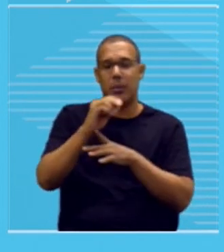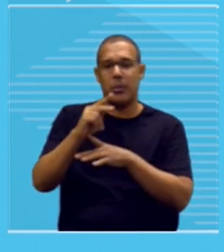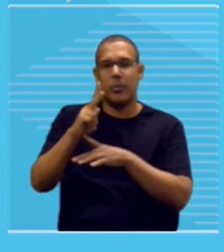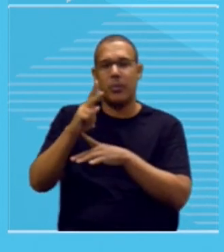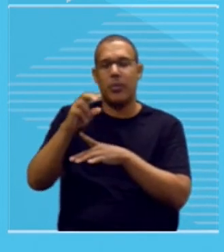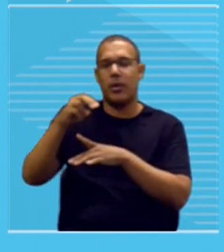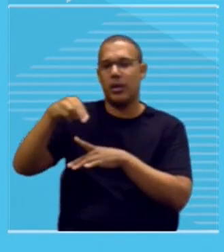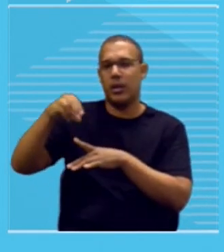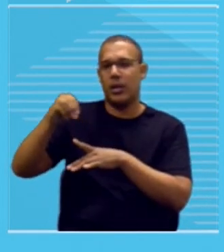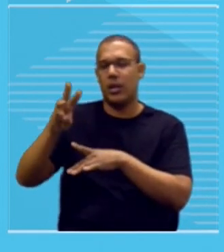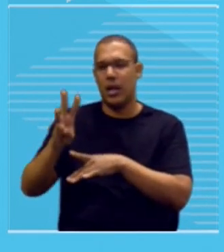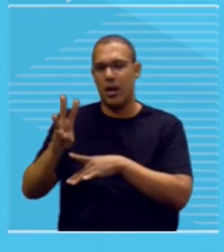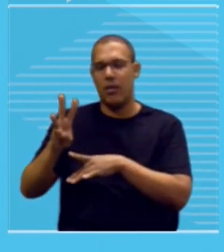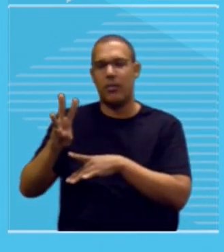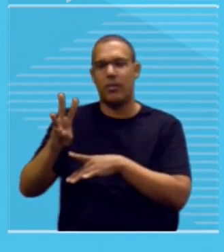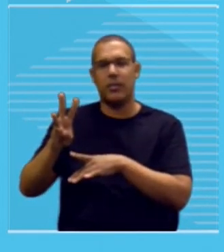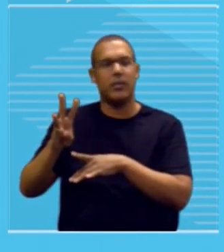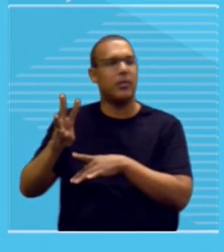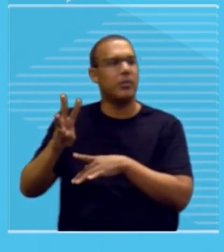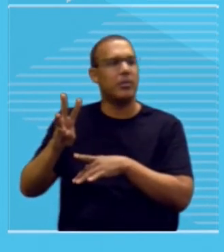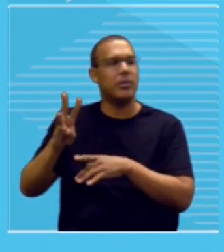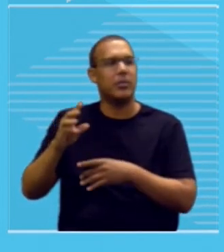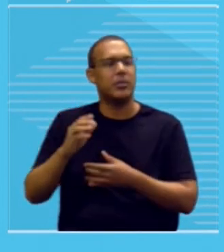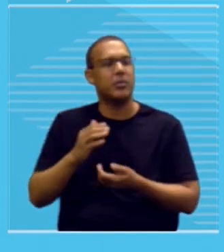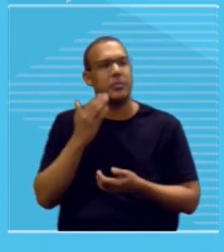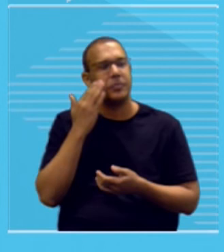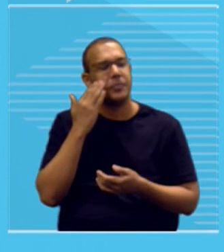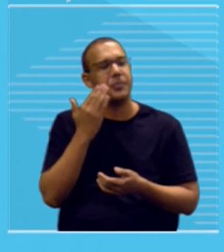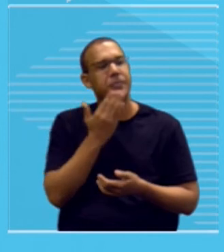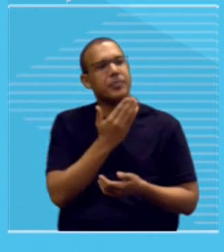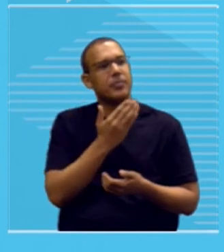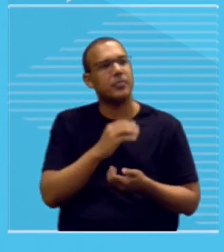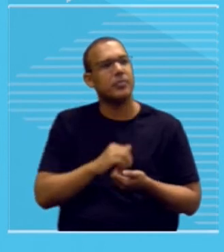Now a expressão